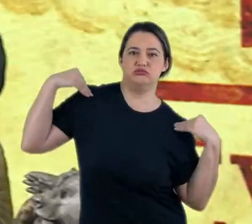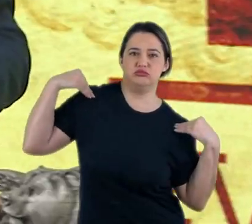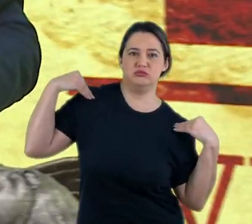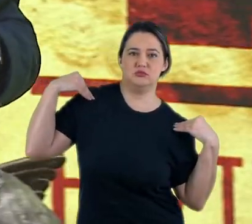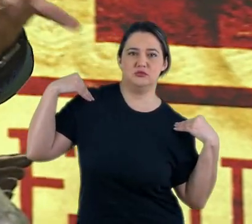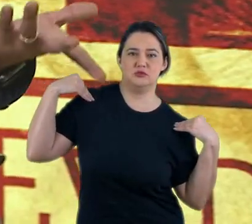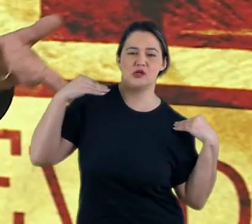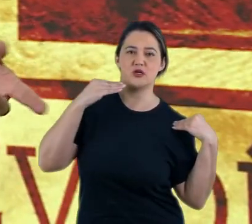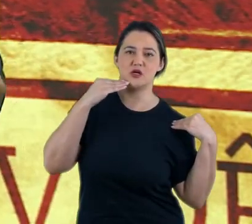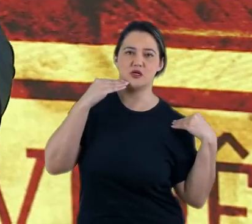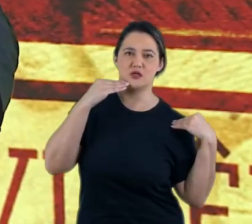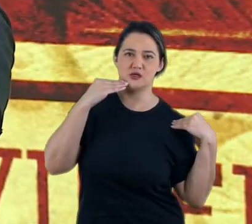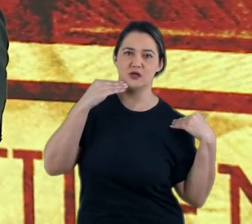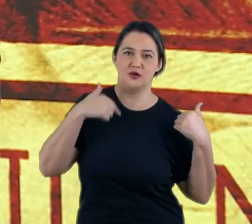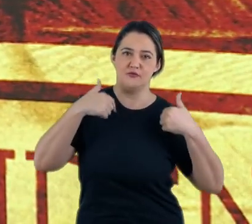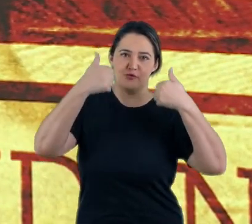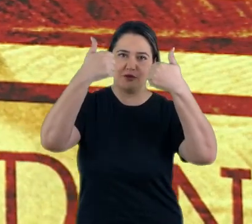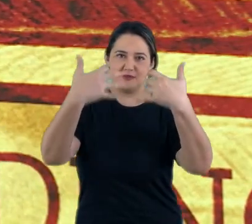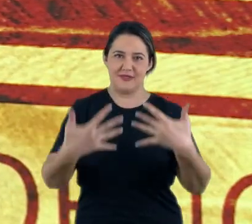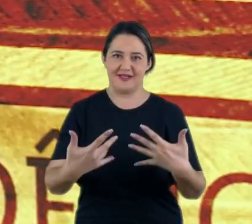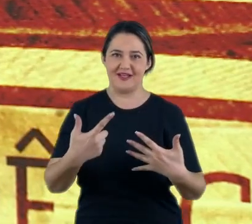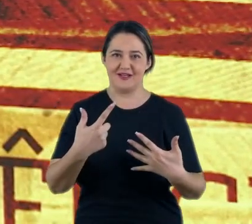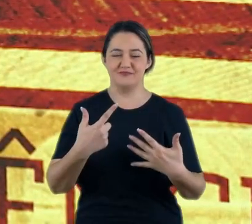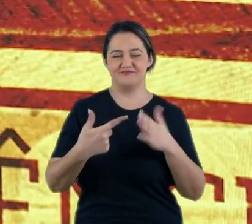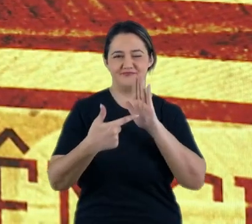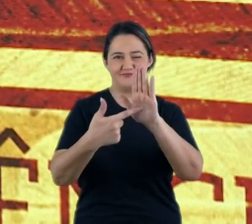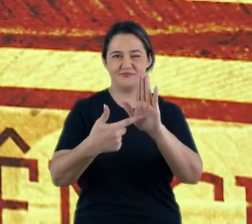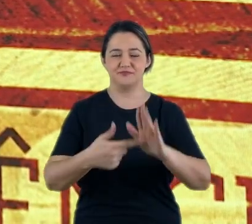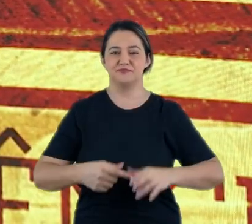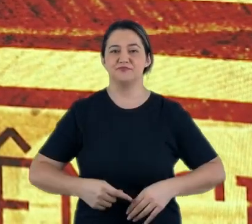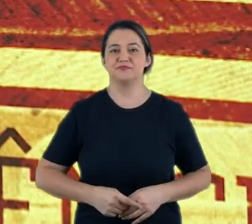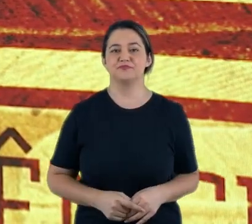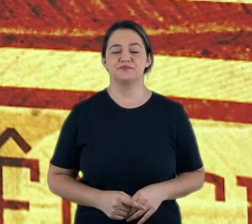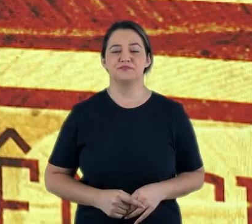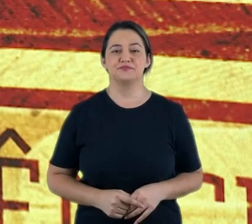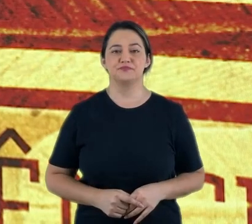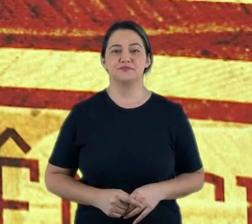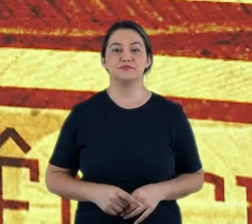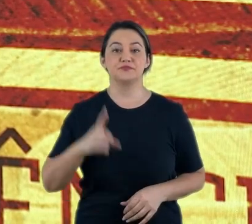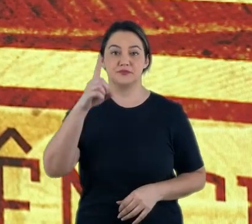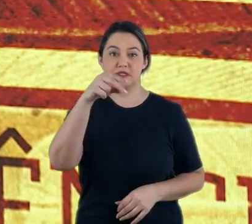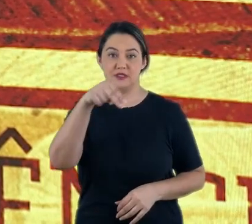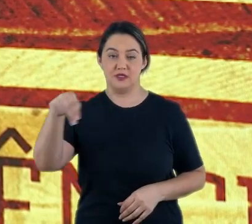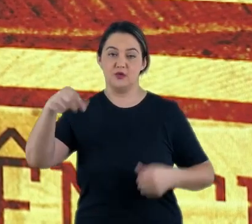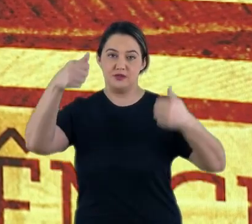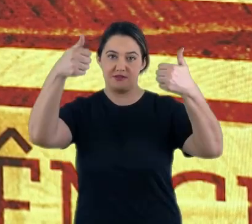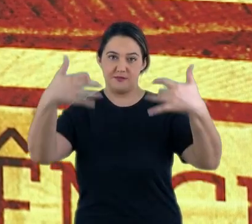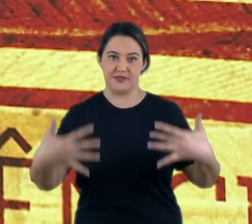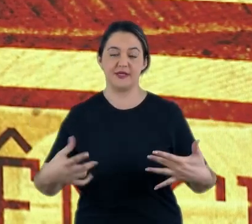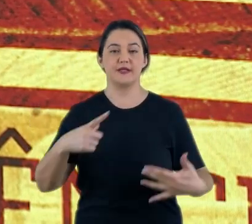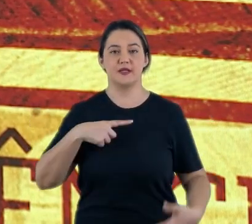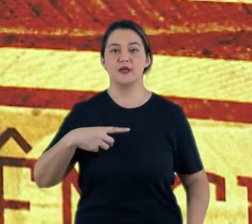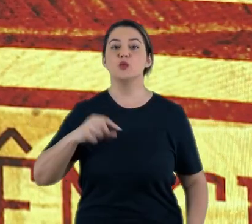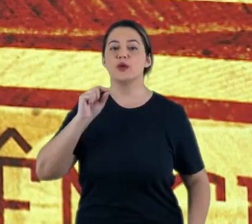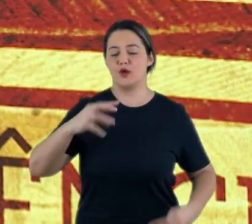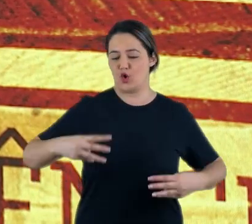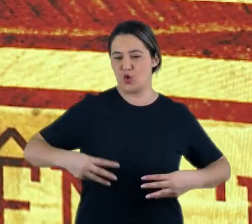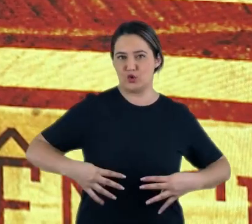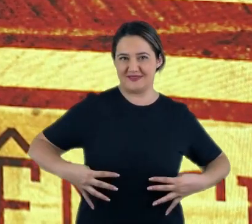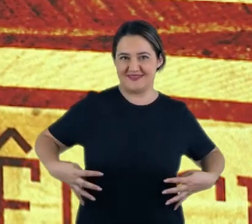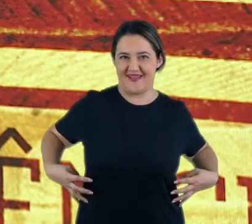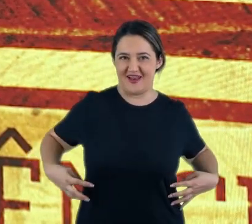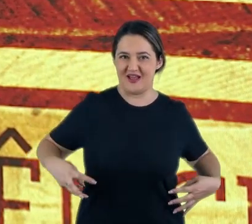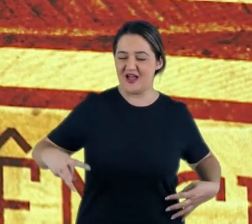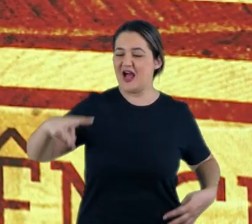Qual seria a explicação disso? Eu vou pegar o urso aqui na mão e você vai entender. A descrição de Daniel seria que o urso teria na boca